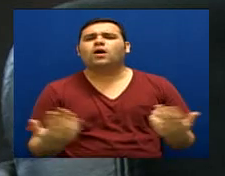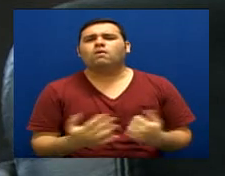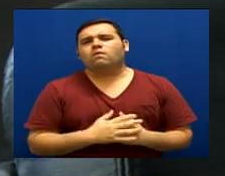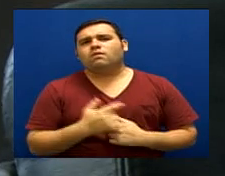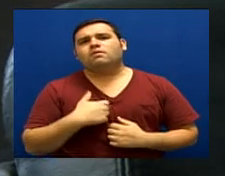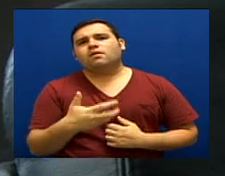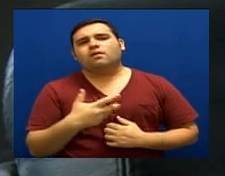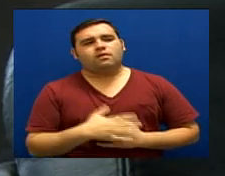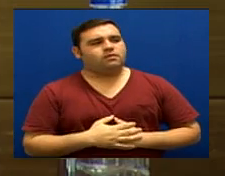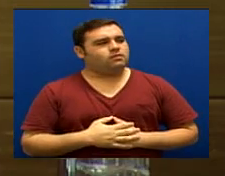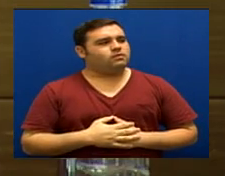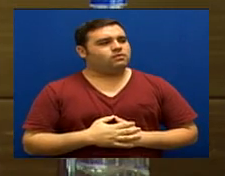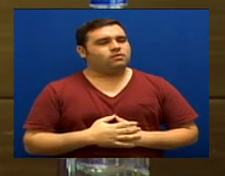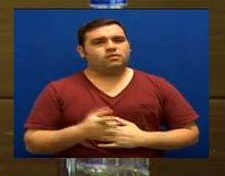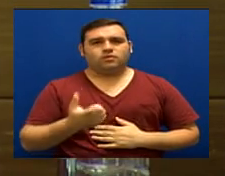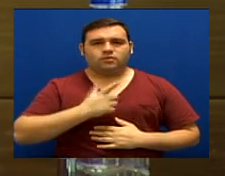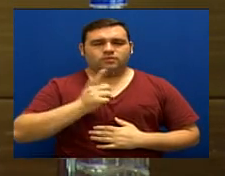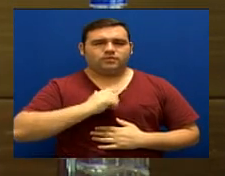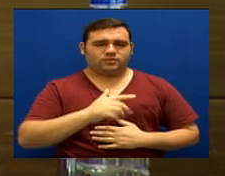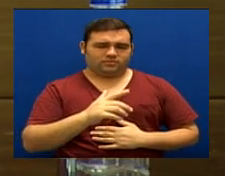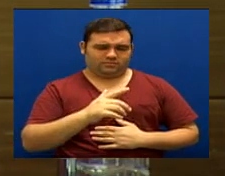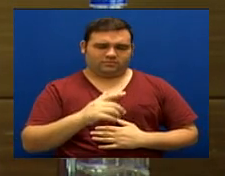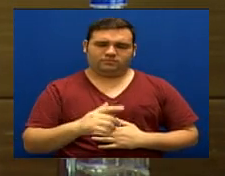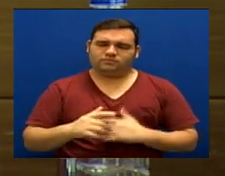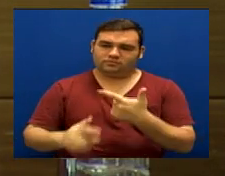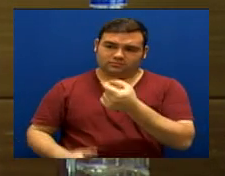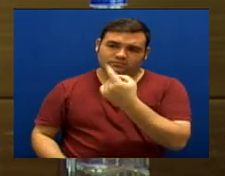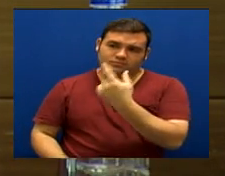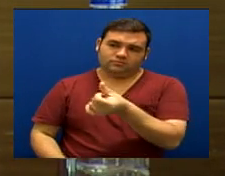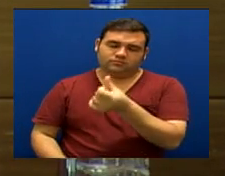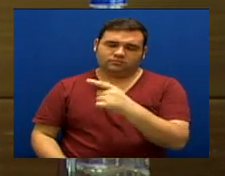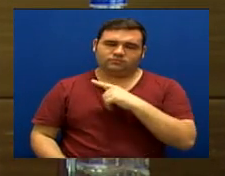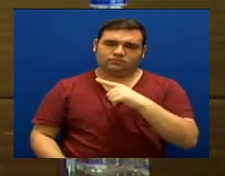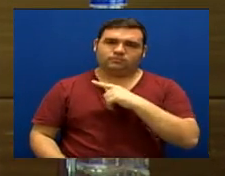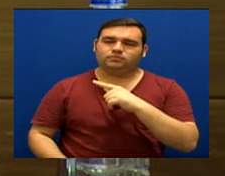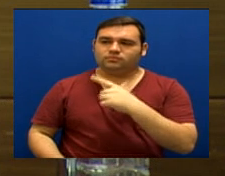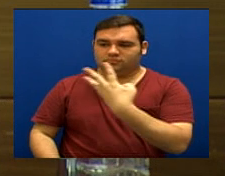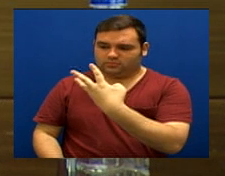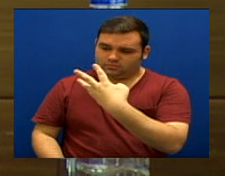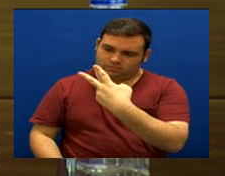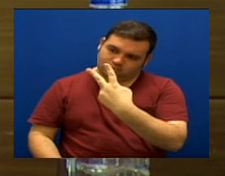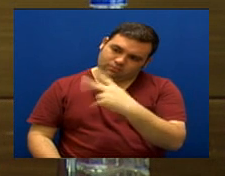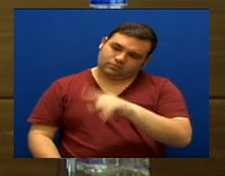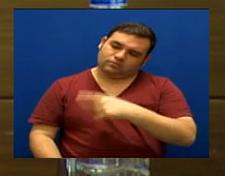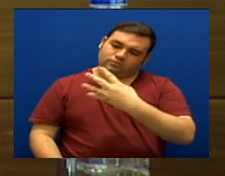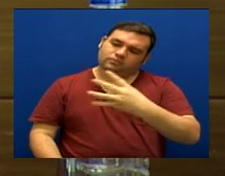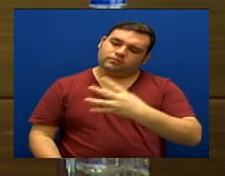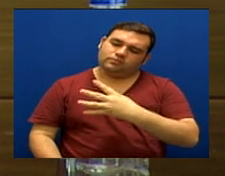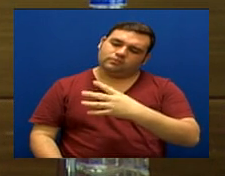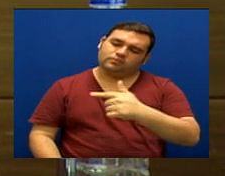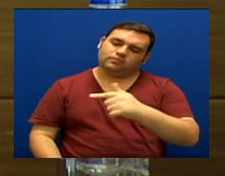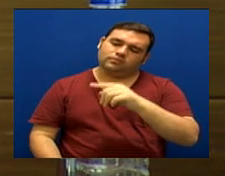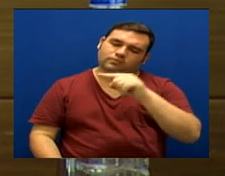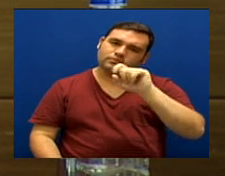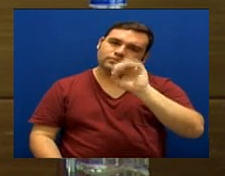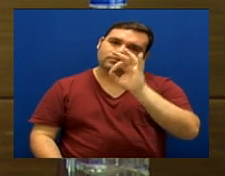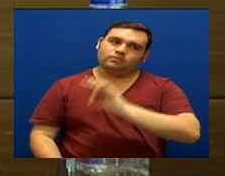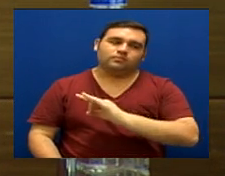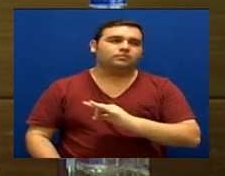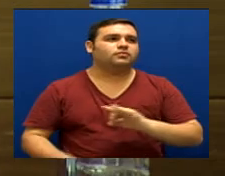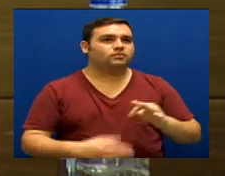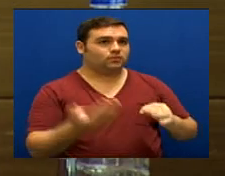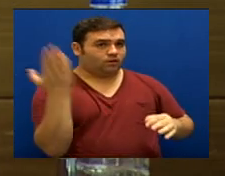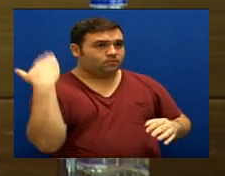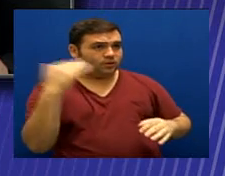querendo descobrir nós chegamos ao limite dentro 2016 ao limite de 42.000 a 47% que